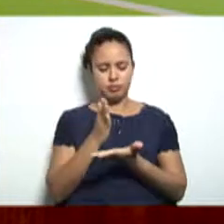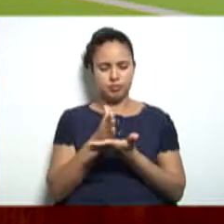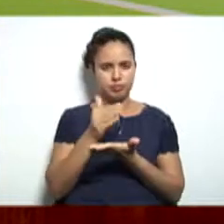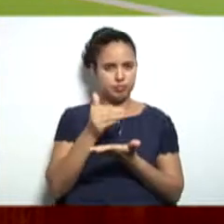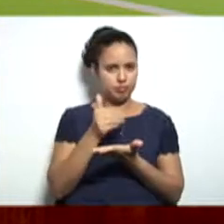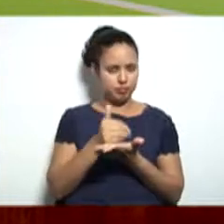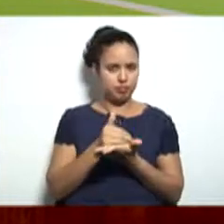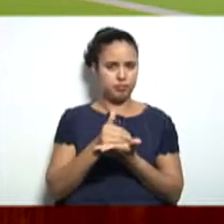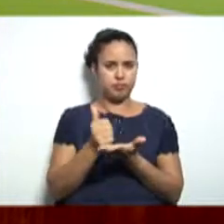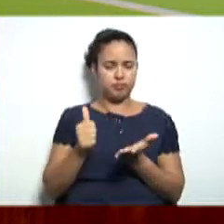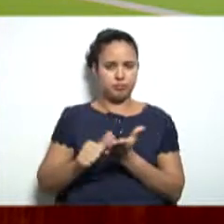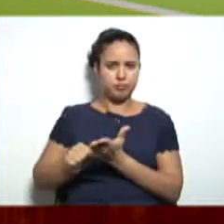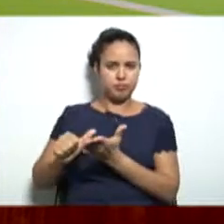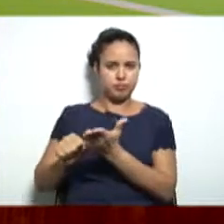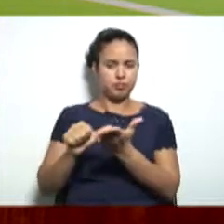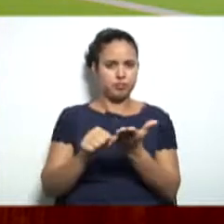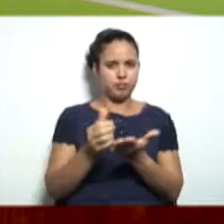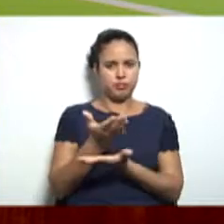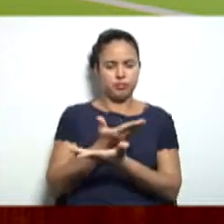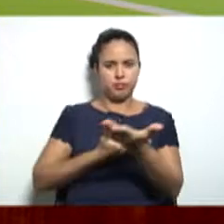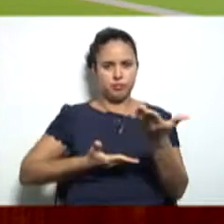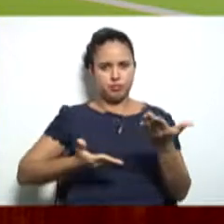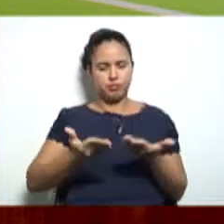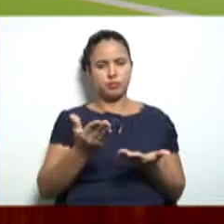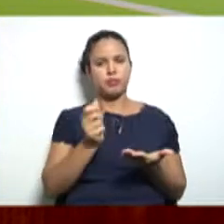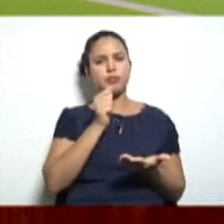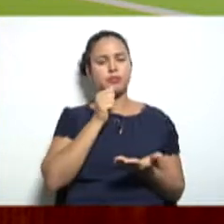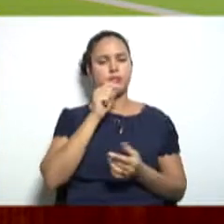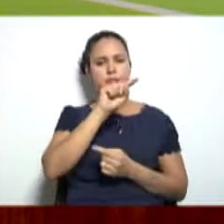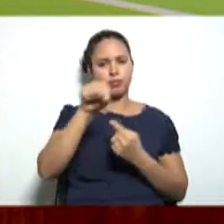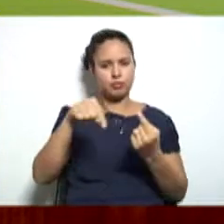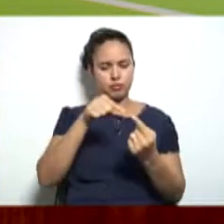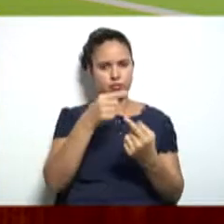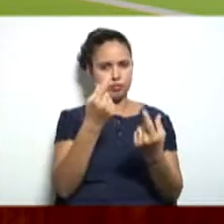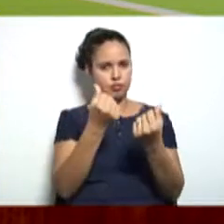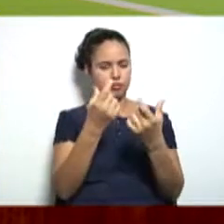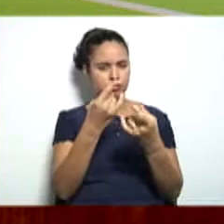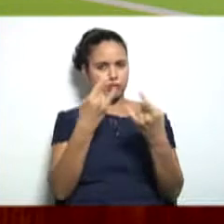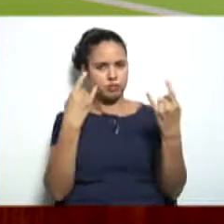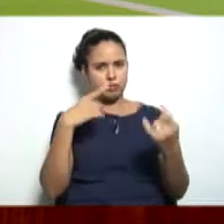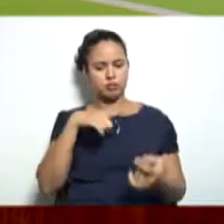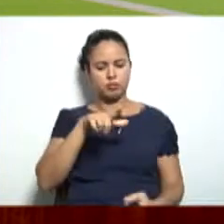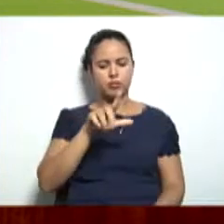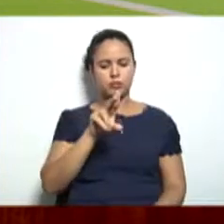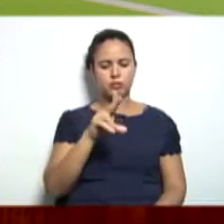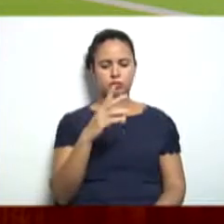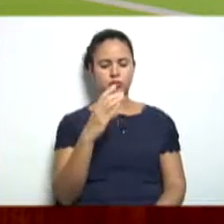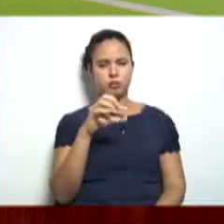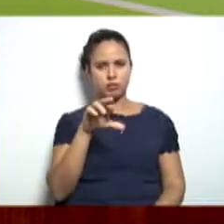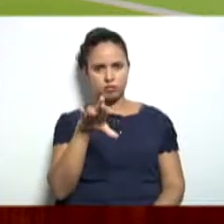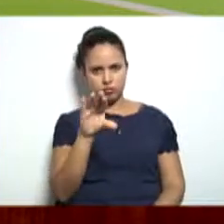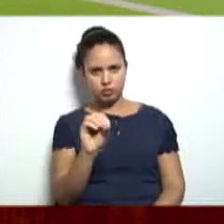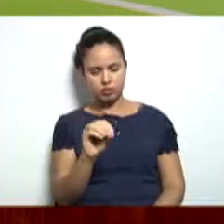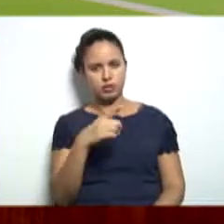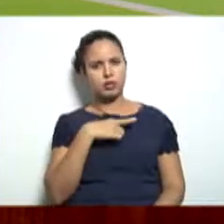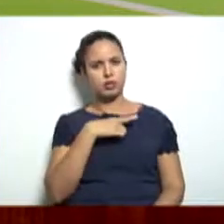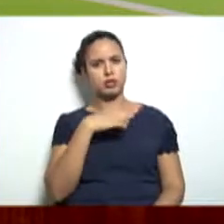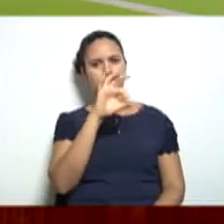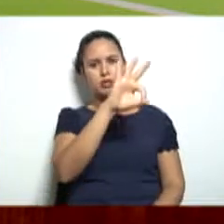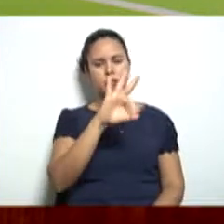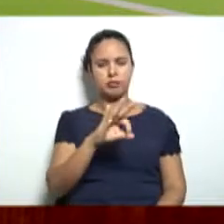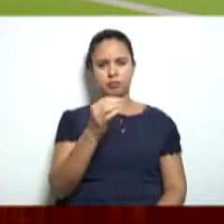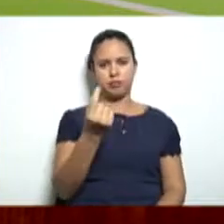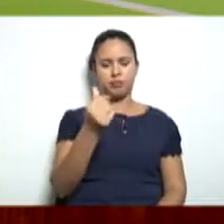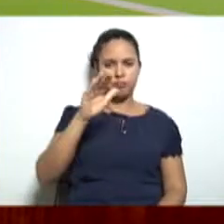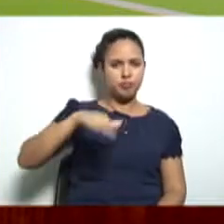os cooperados. Então, como não tem objetivo de lucro, você tem taxas menores e isso facilita